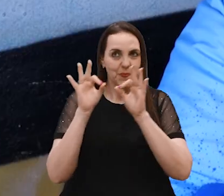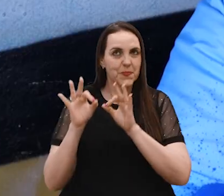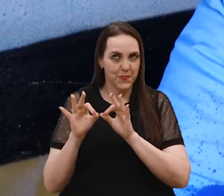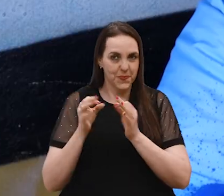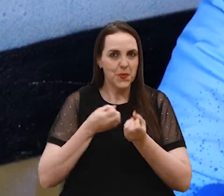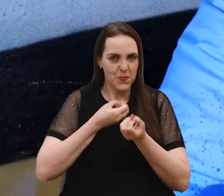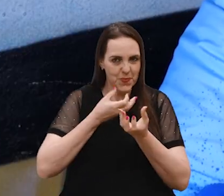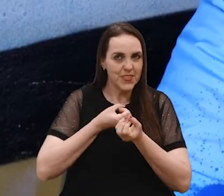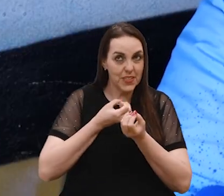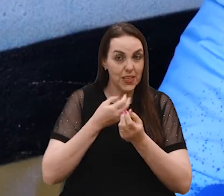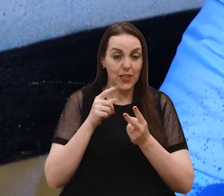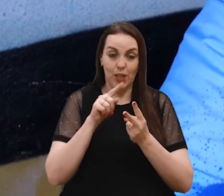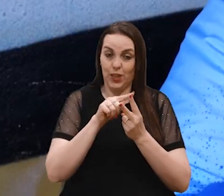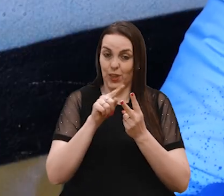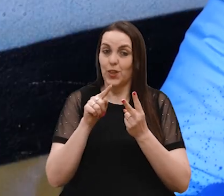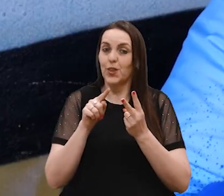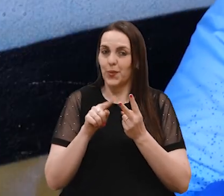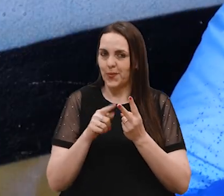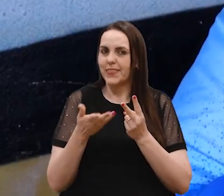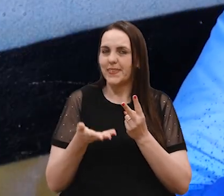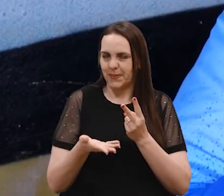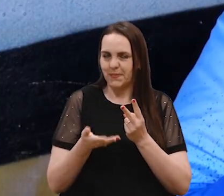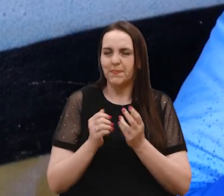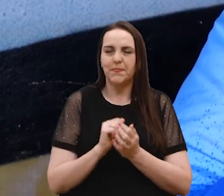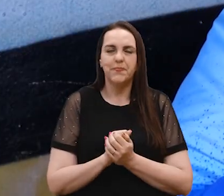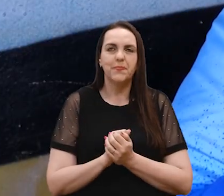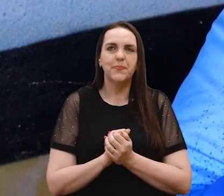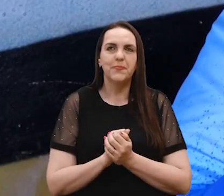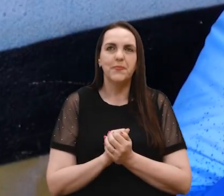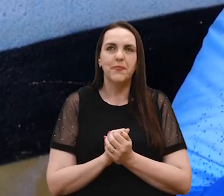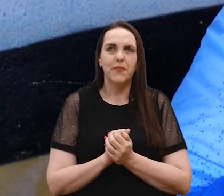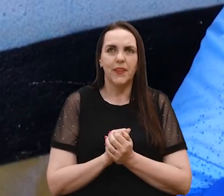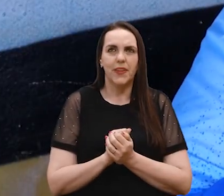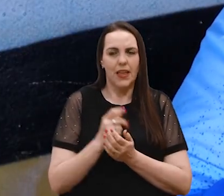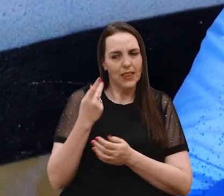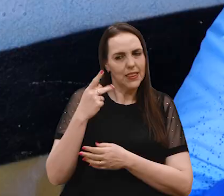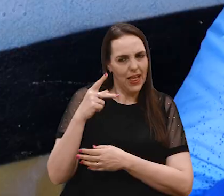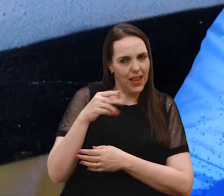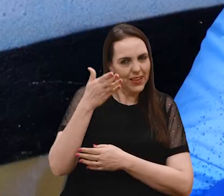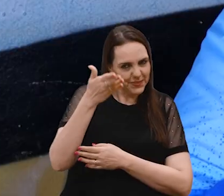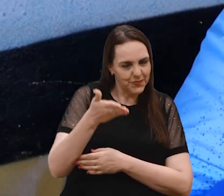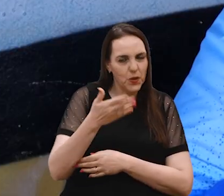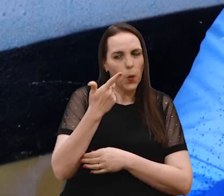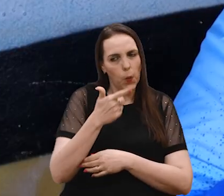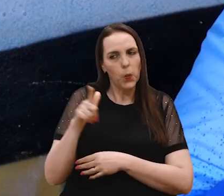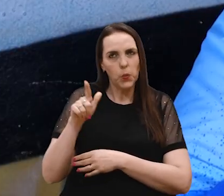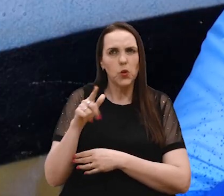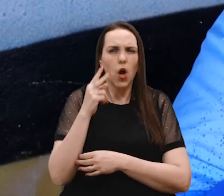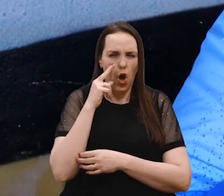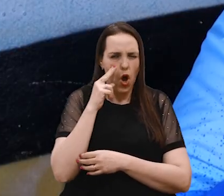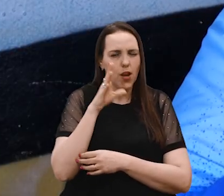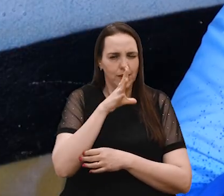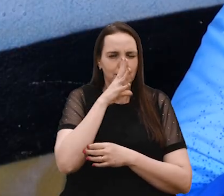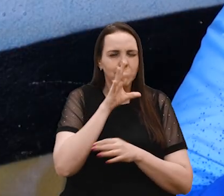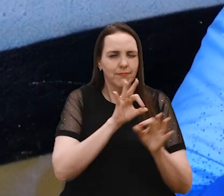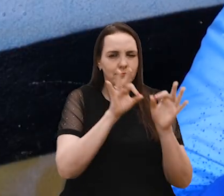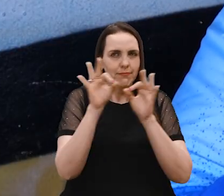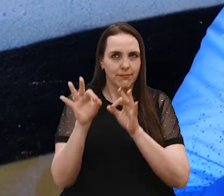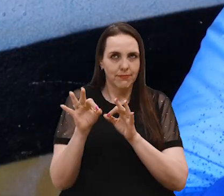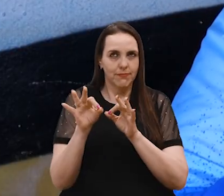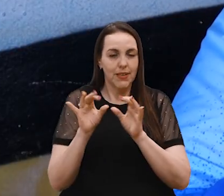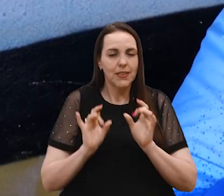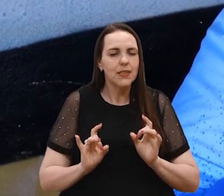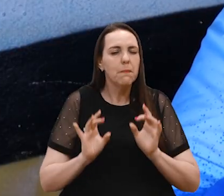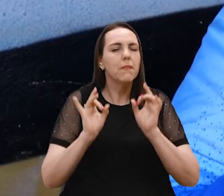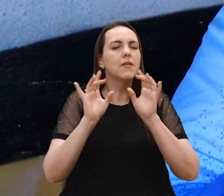escrevi. E tem 2, aí tinha esse aqui, o dela, e um outro que eu disse, olha, eu quero que vocês olhem esses aqui com um